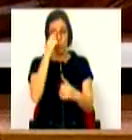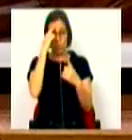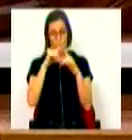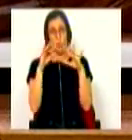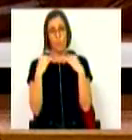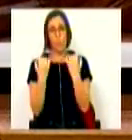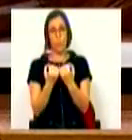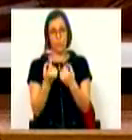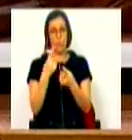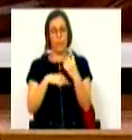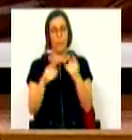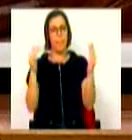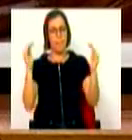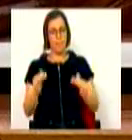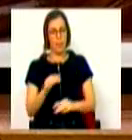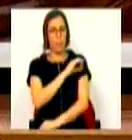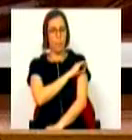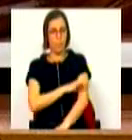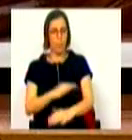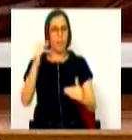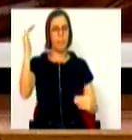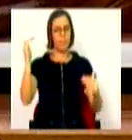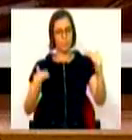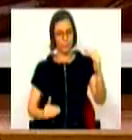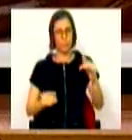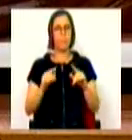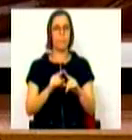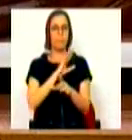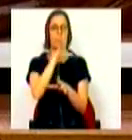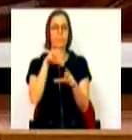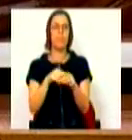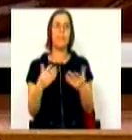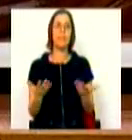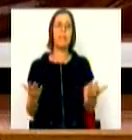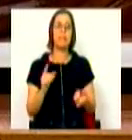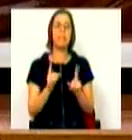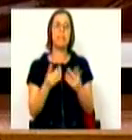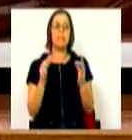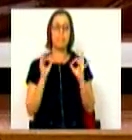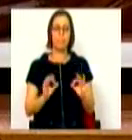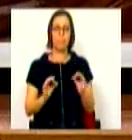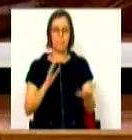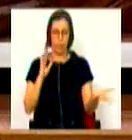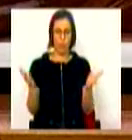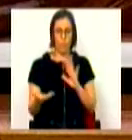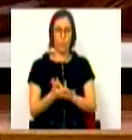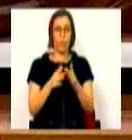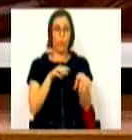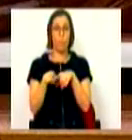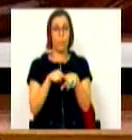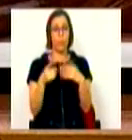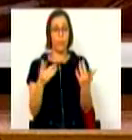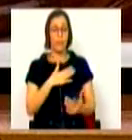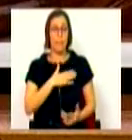social e de atenuação da pobreza e das desigualdades, incluindo agora esta autêntica revolução na política dos